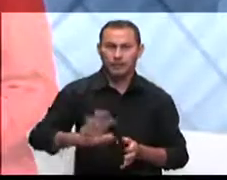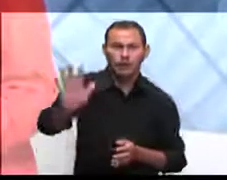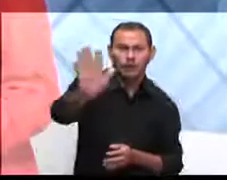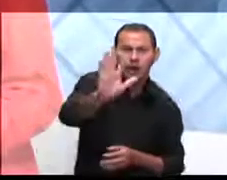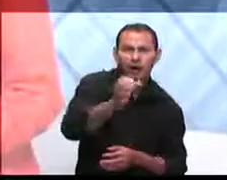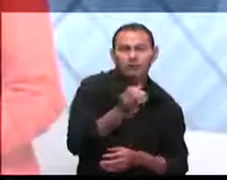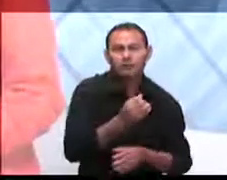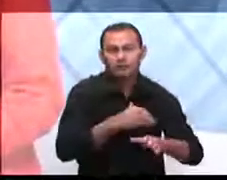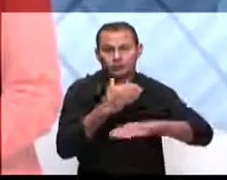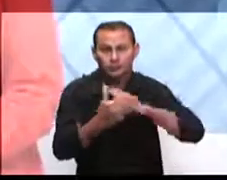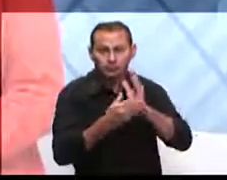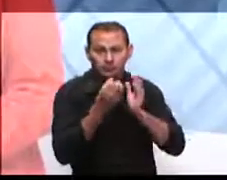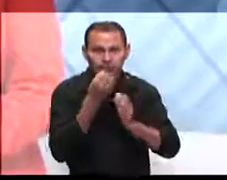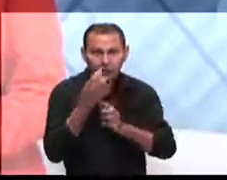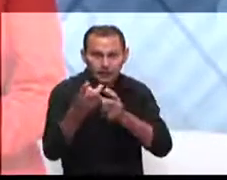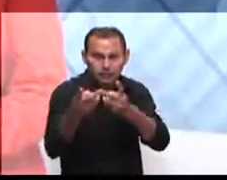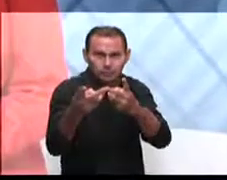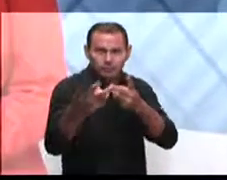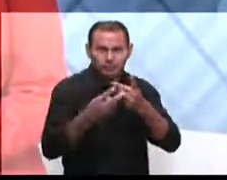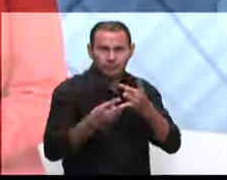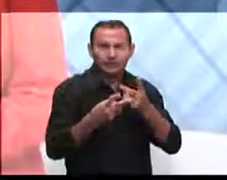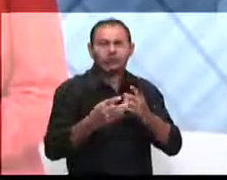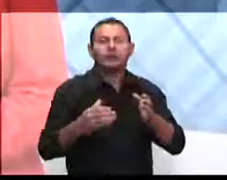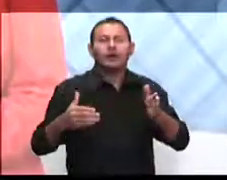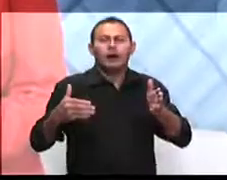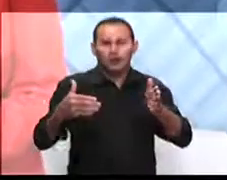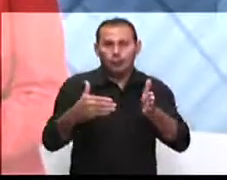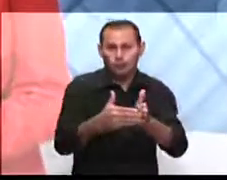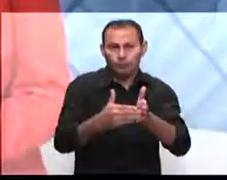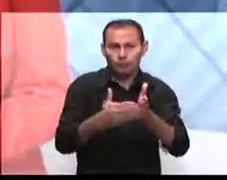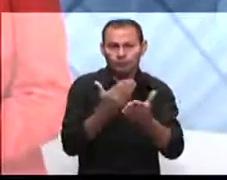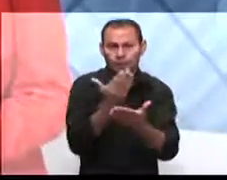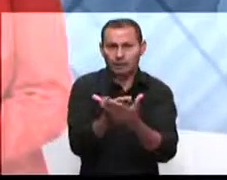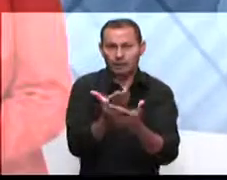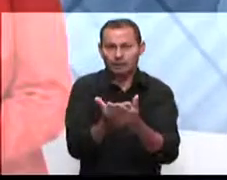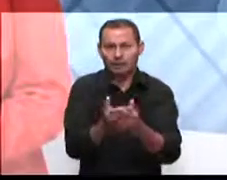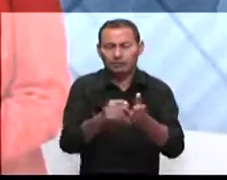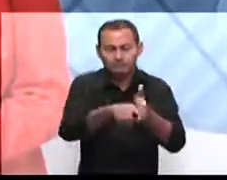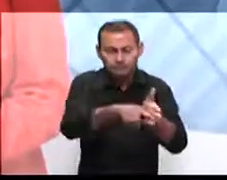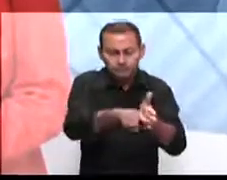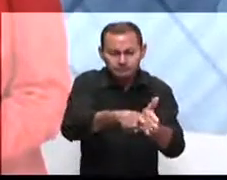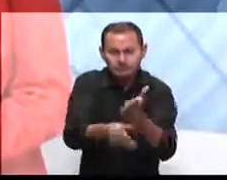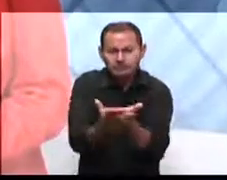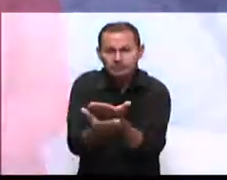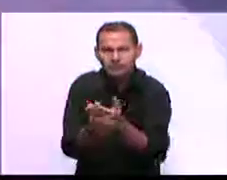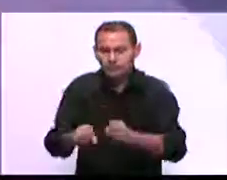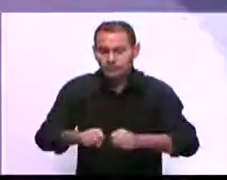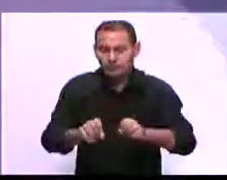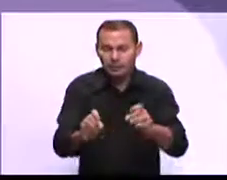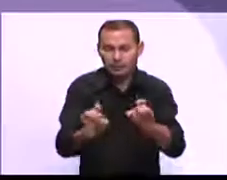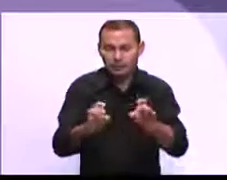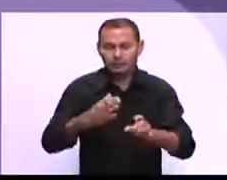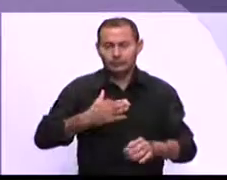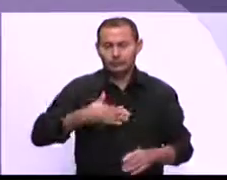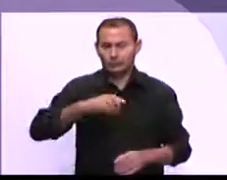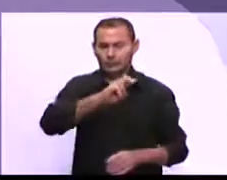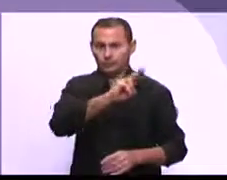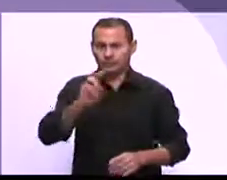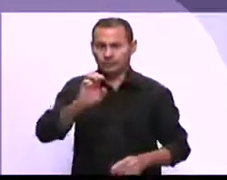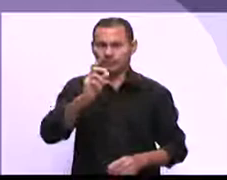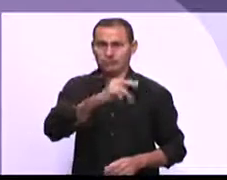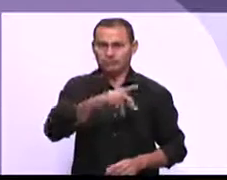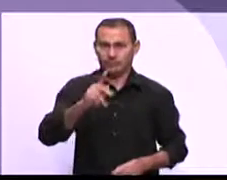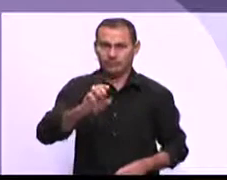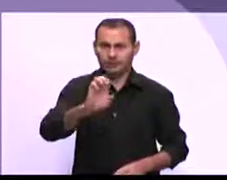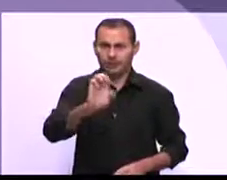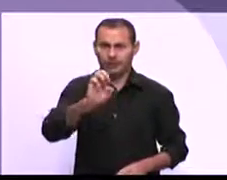Olá, sejam todos bem-vindos à nossa última aula de pesquisa mercadológica. Sou a professora Emília, formada em